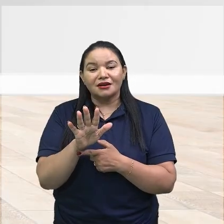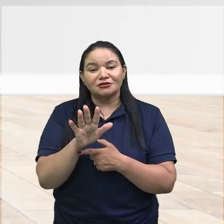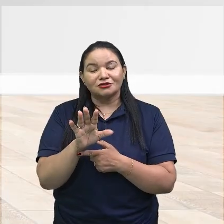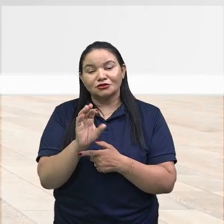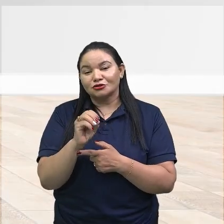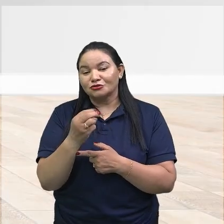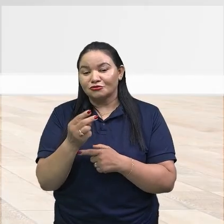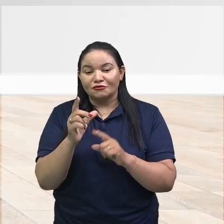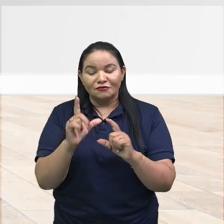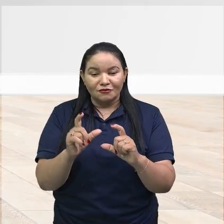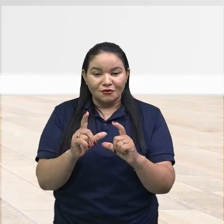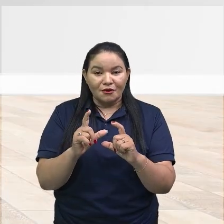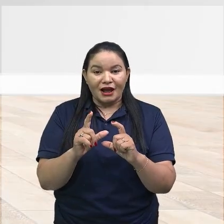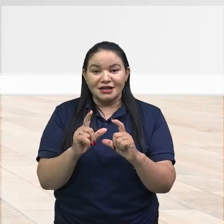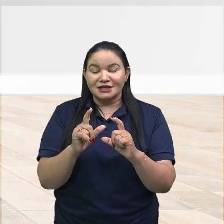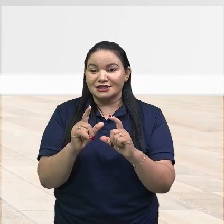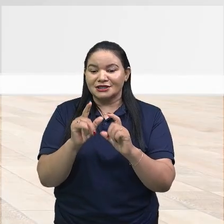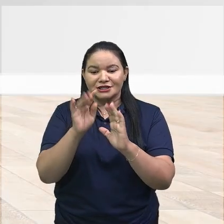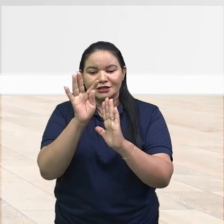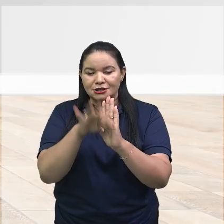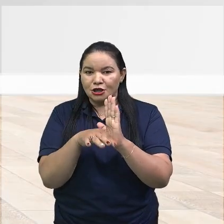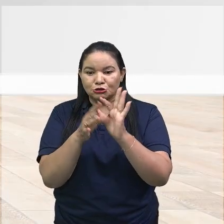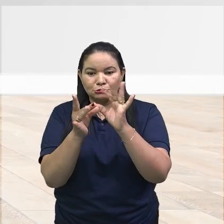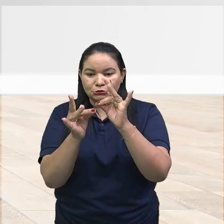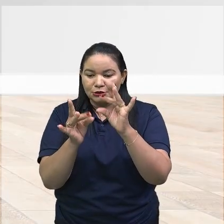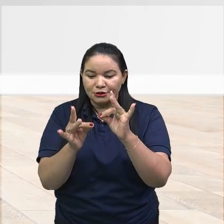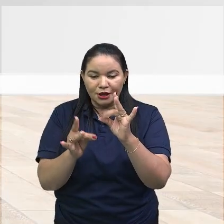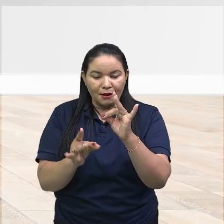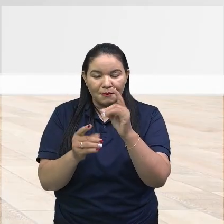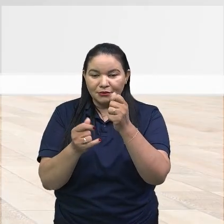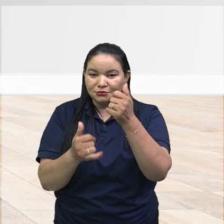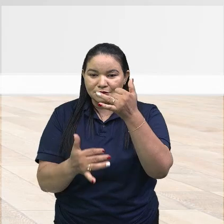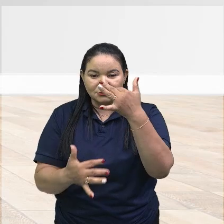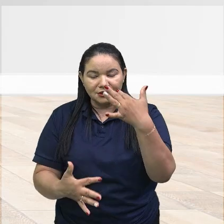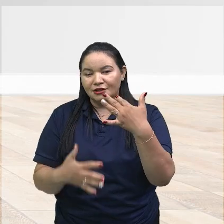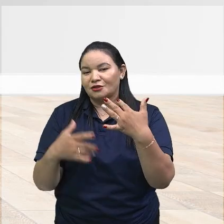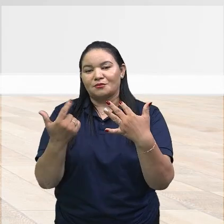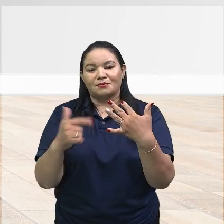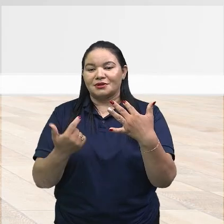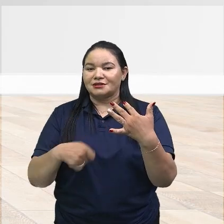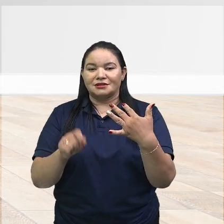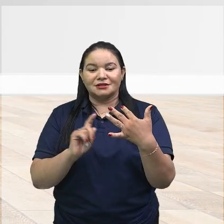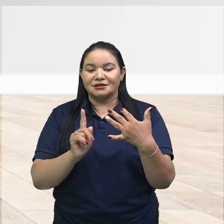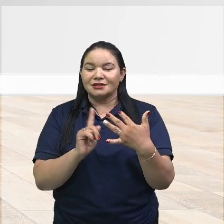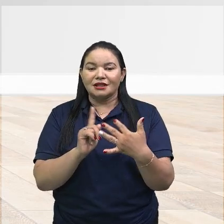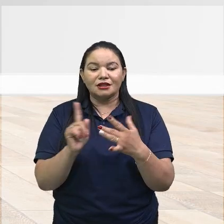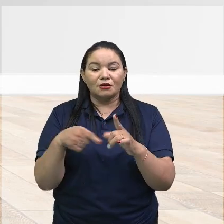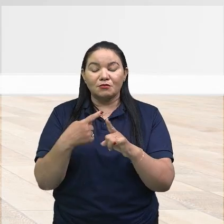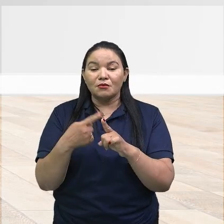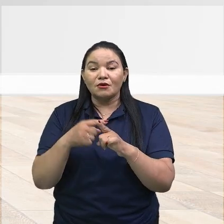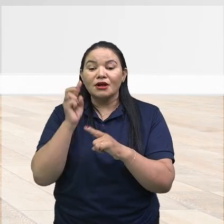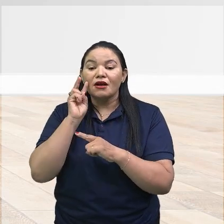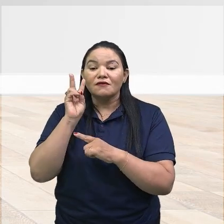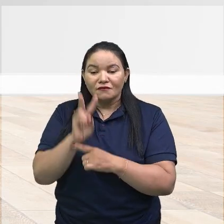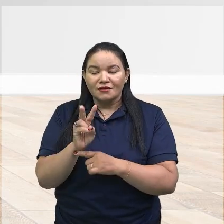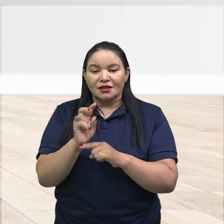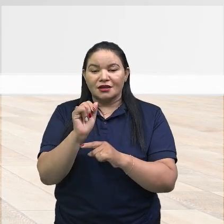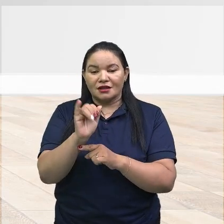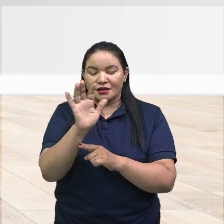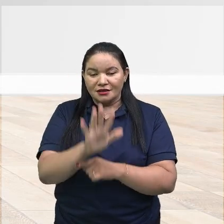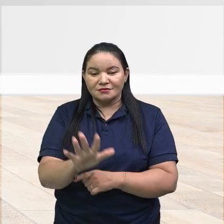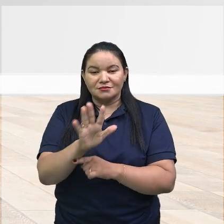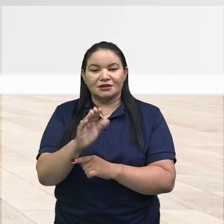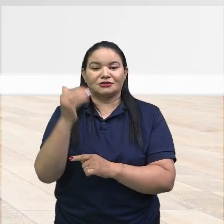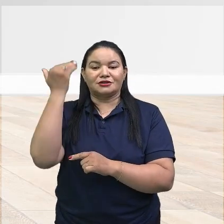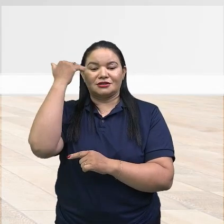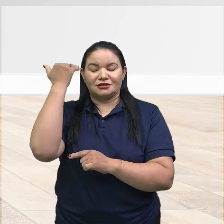de um texto detalhado explicando. A gente observa a imagem, a gente já consegue entender a imagem, a mensagem que ela está